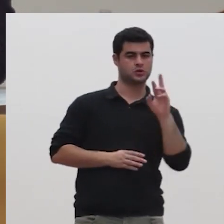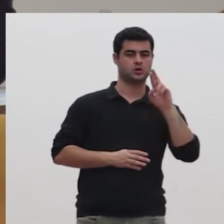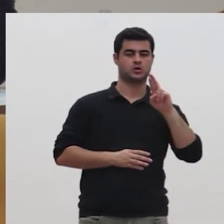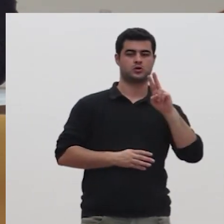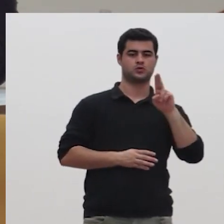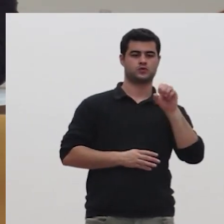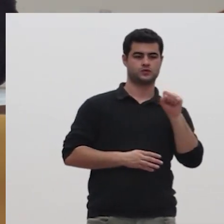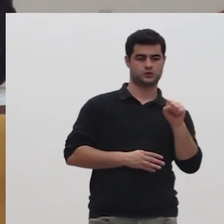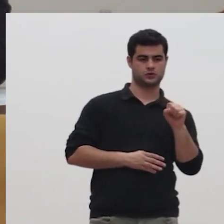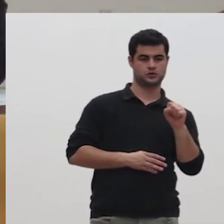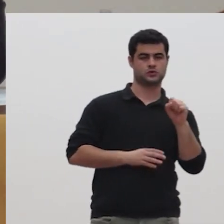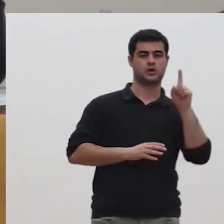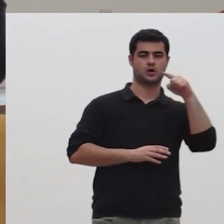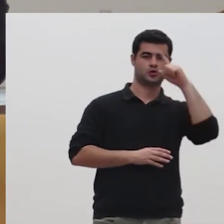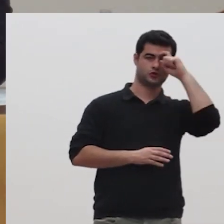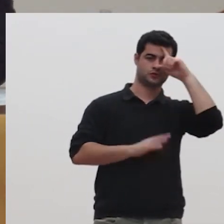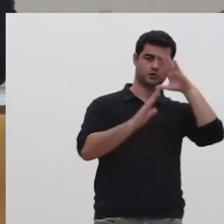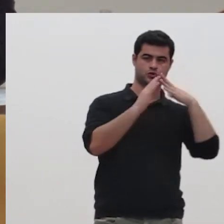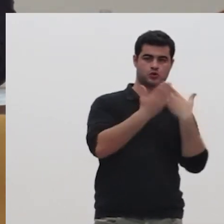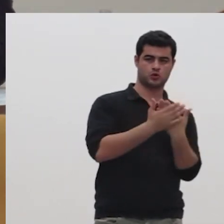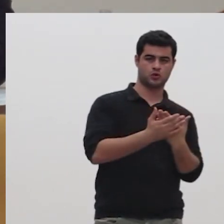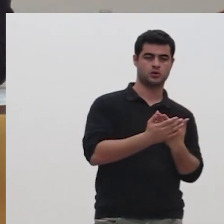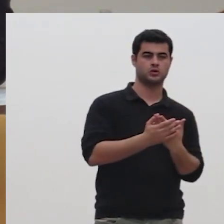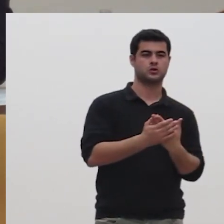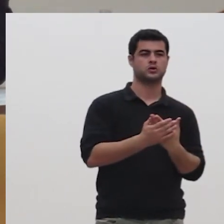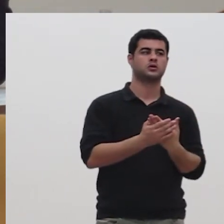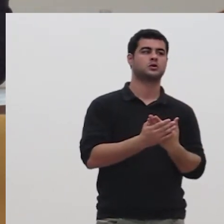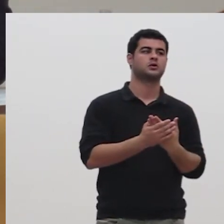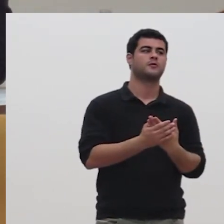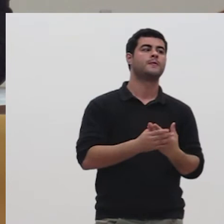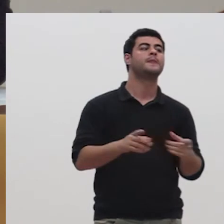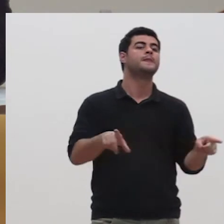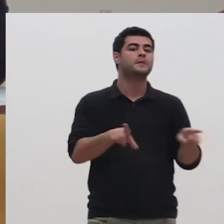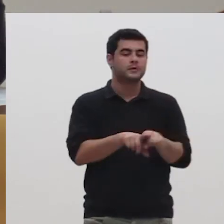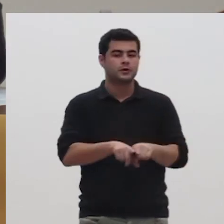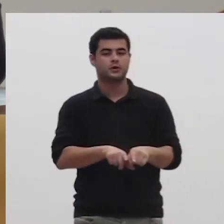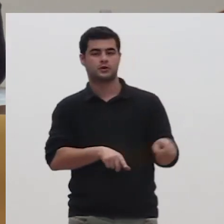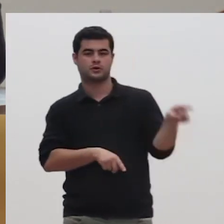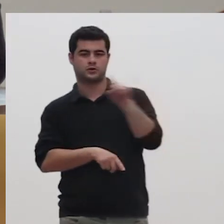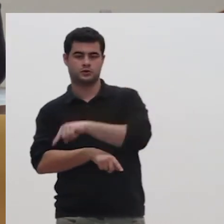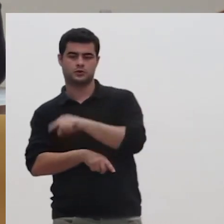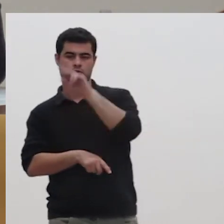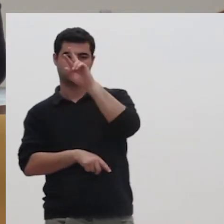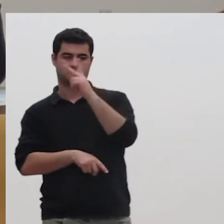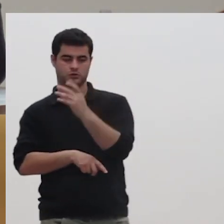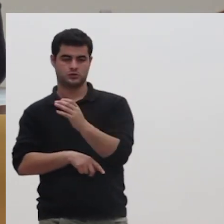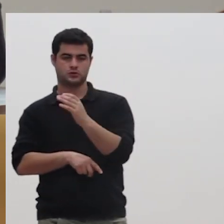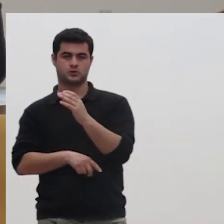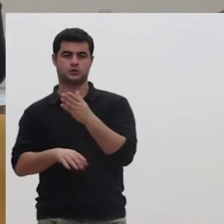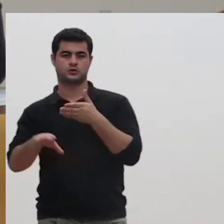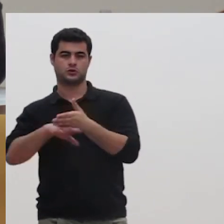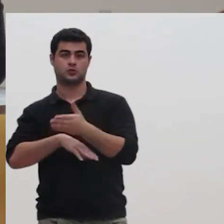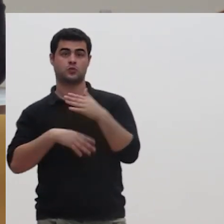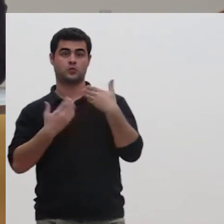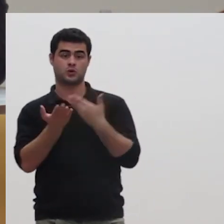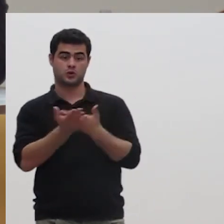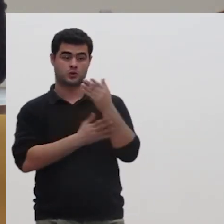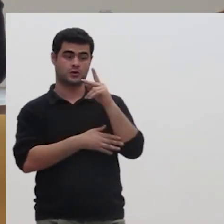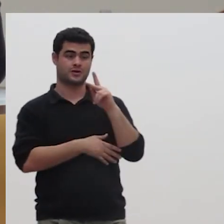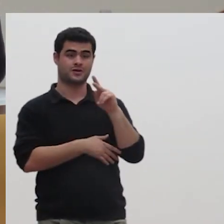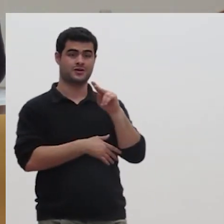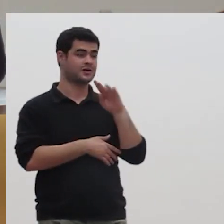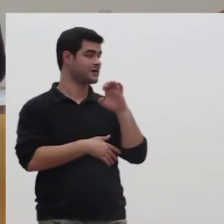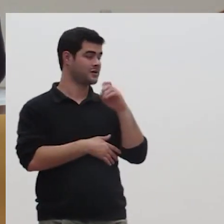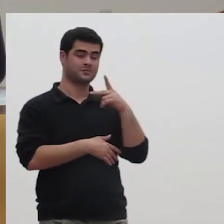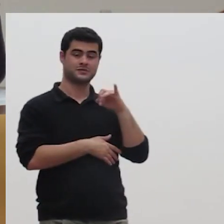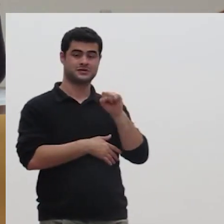ser hospital-escola e o resultado do reembolso da contratualização. Quando a EBSER entrou, o problema dela é que ela veio